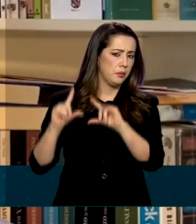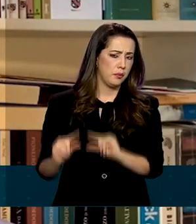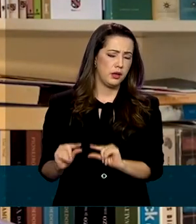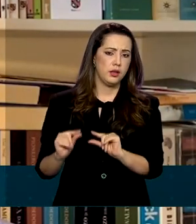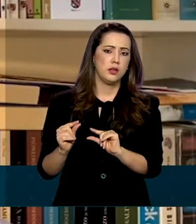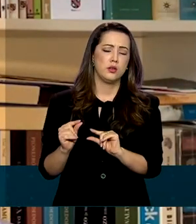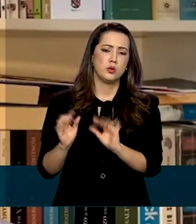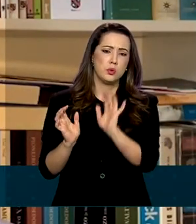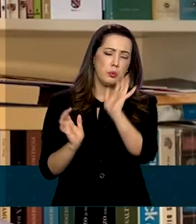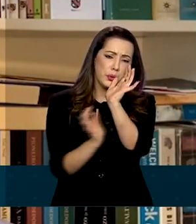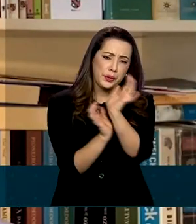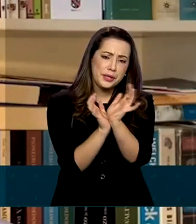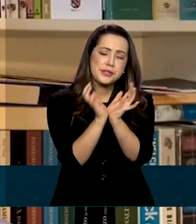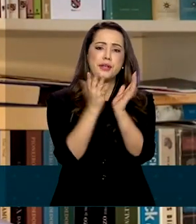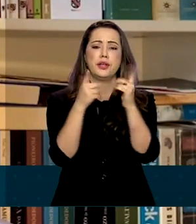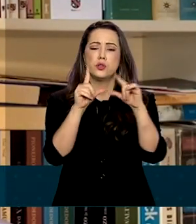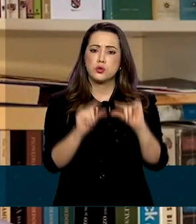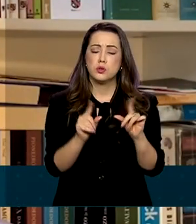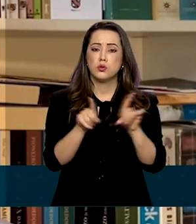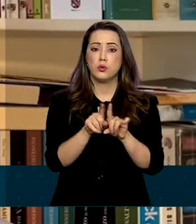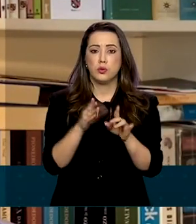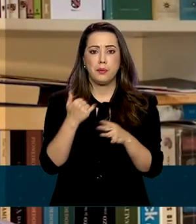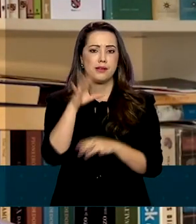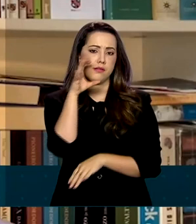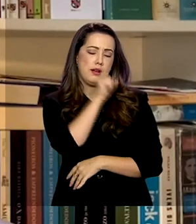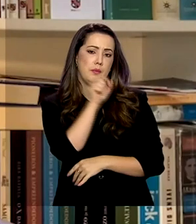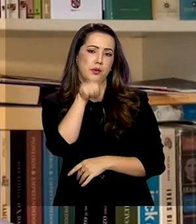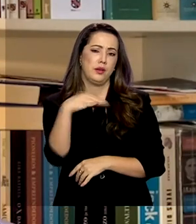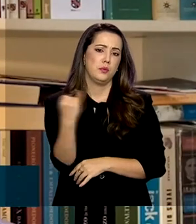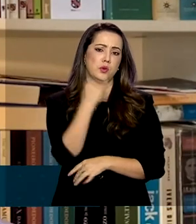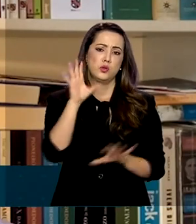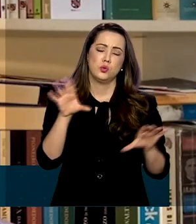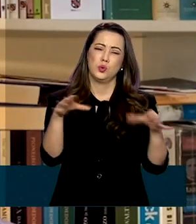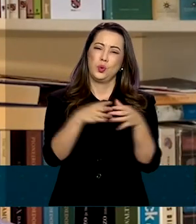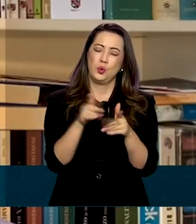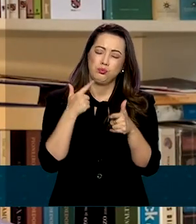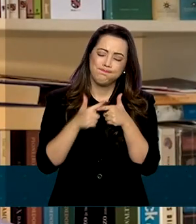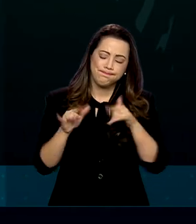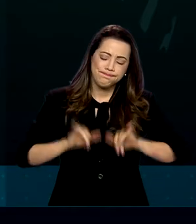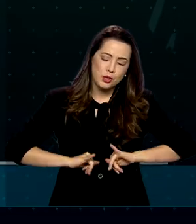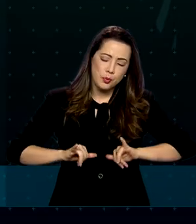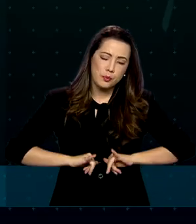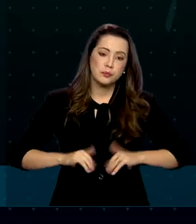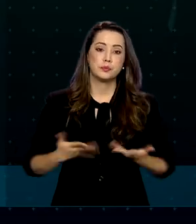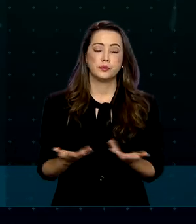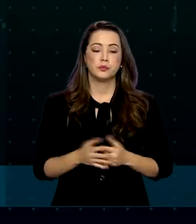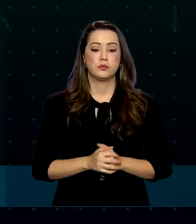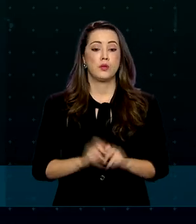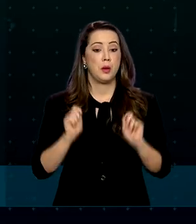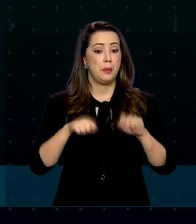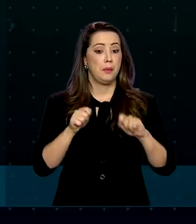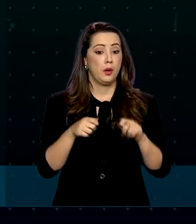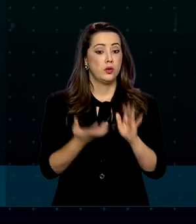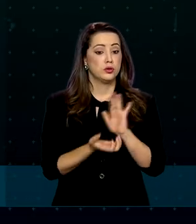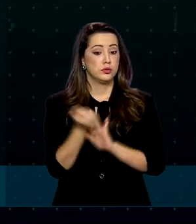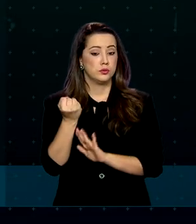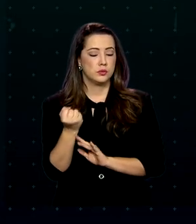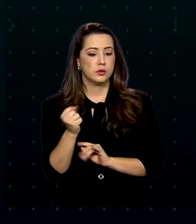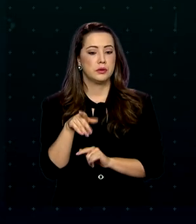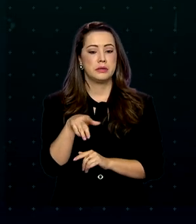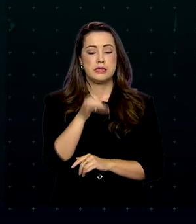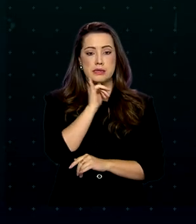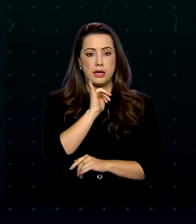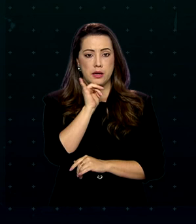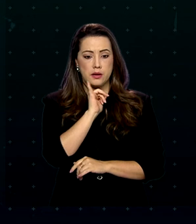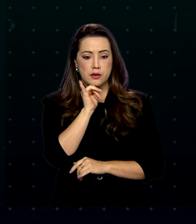agilidade no acesso a esse recurso que é vital para esse setor tão afetado pela pandemia. Poderão ter acesso ao crédito, por